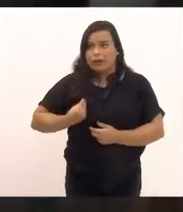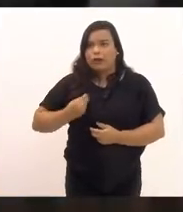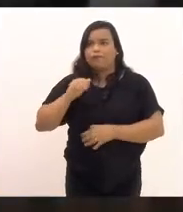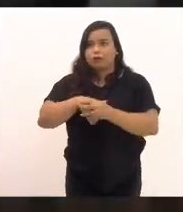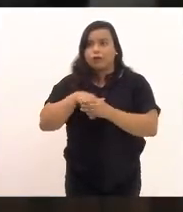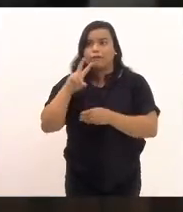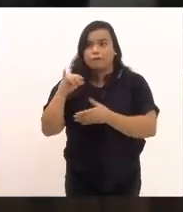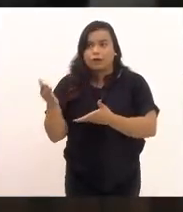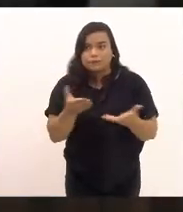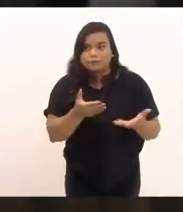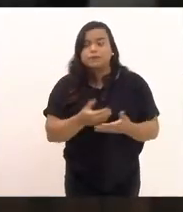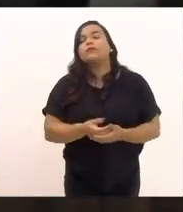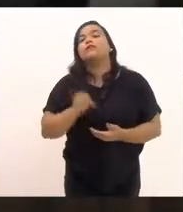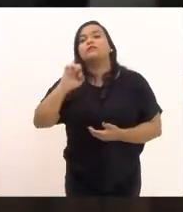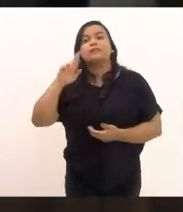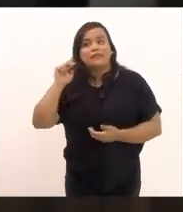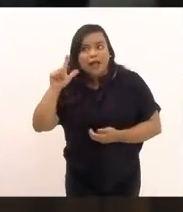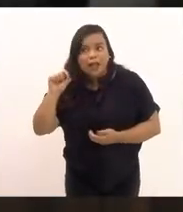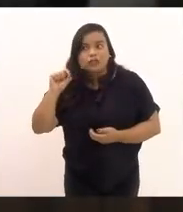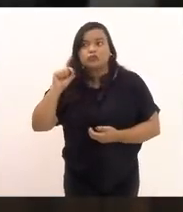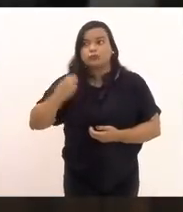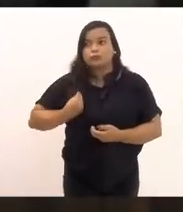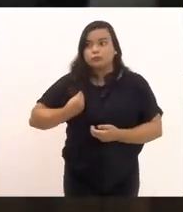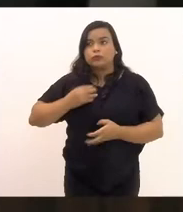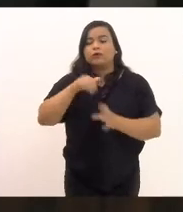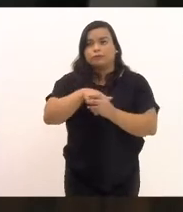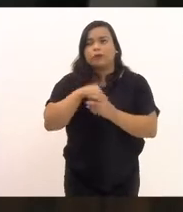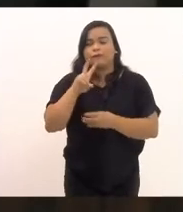Sérgio Fernandes, presente, vai votar.